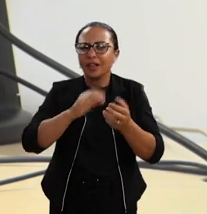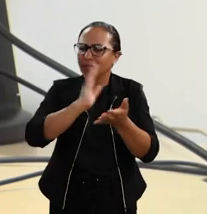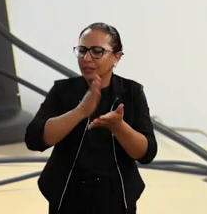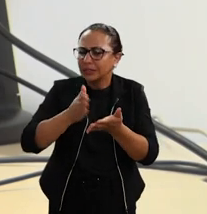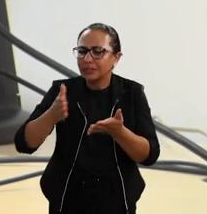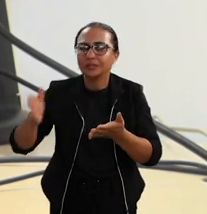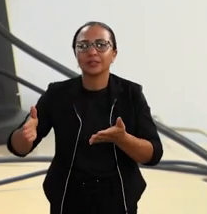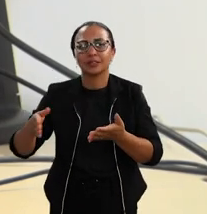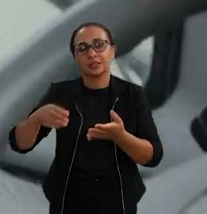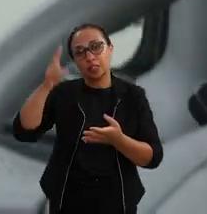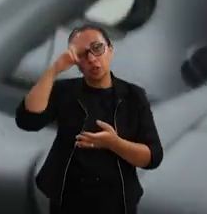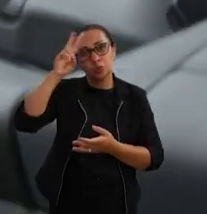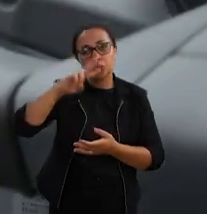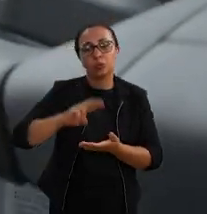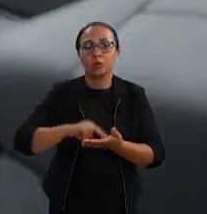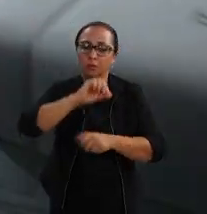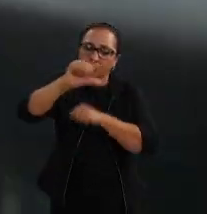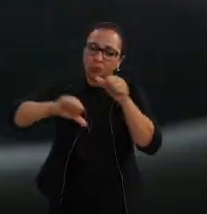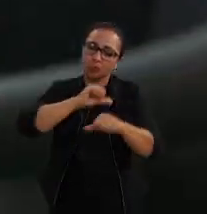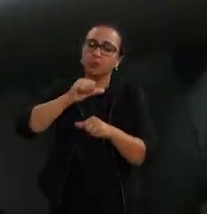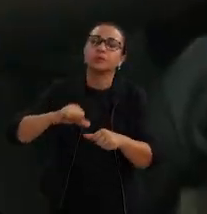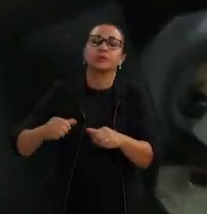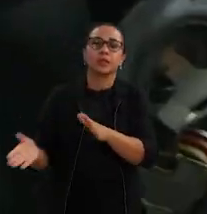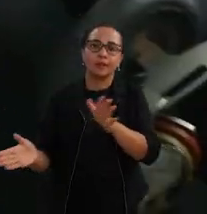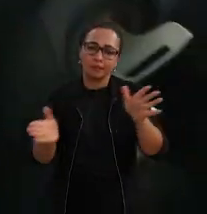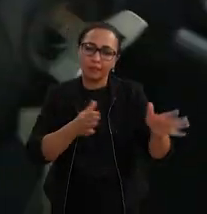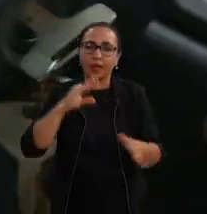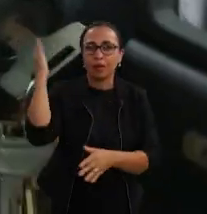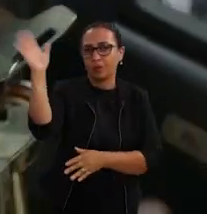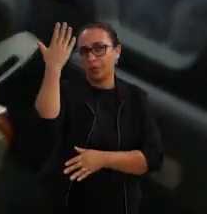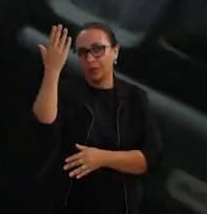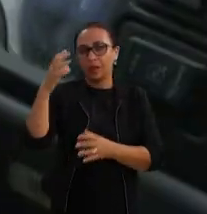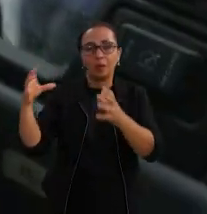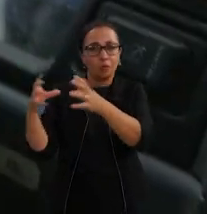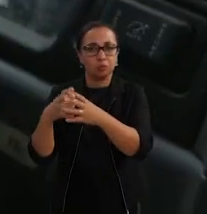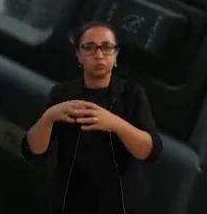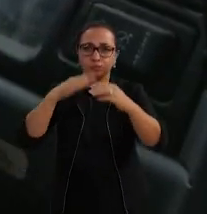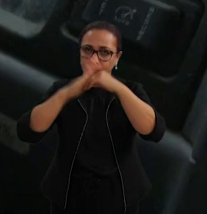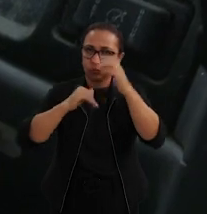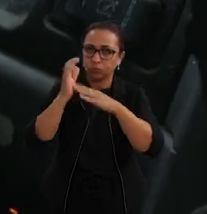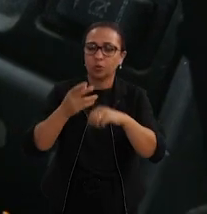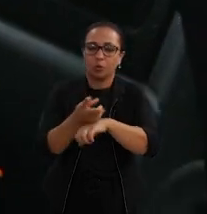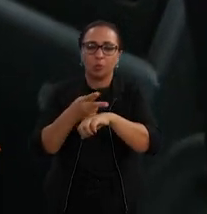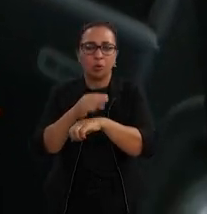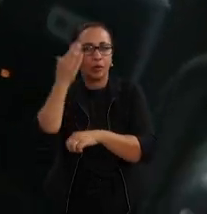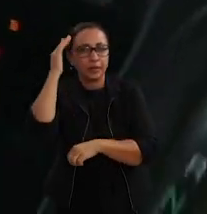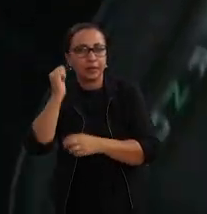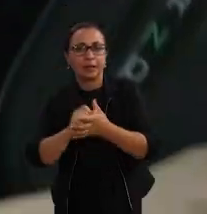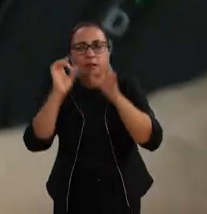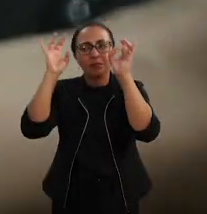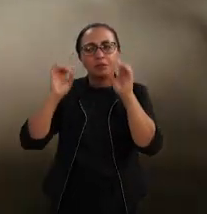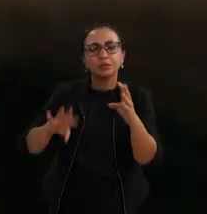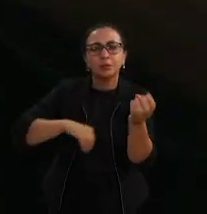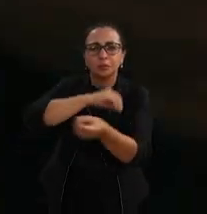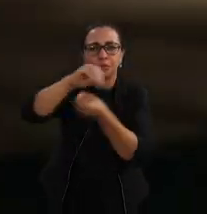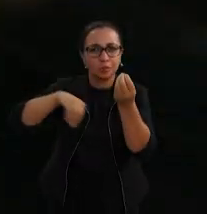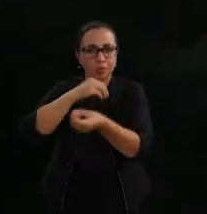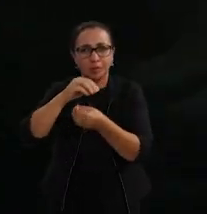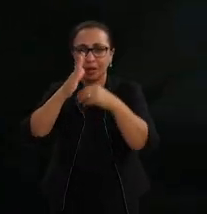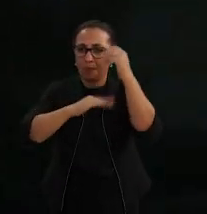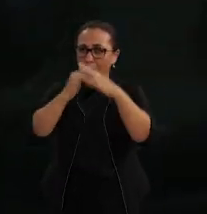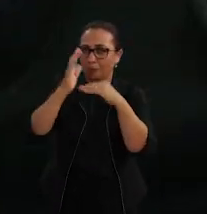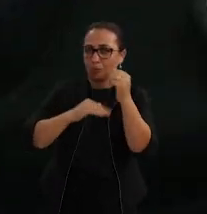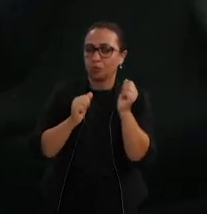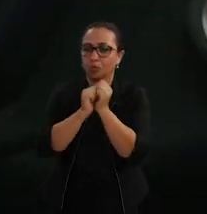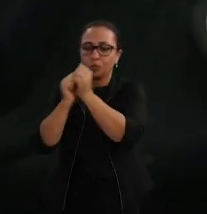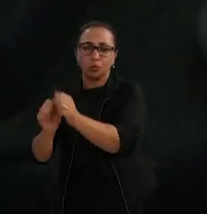uma série histórica sobre as mudanças que vem acontecendo nessa categoria profissional, tentando entender especialmente o envolvimento